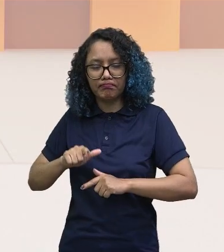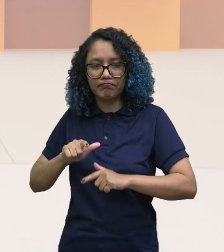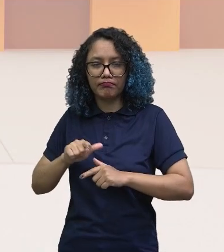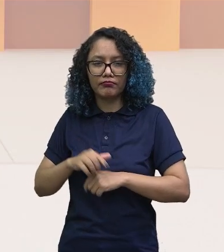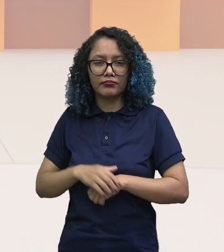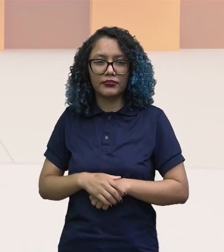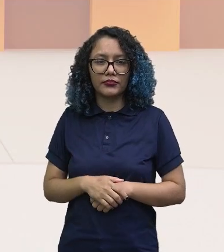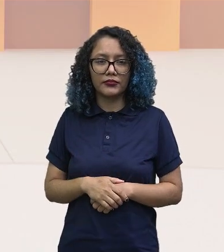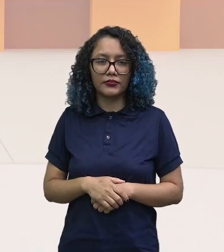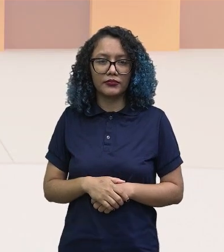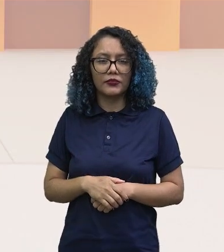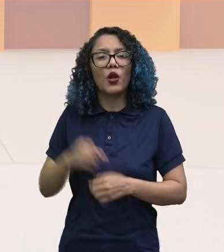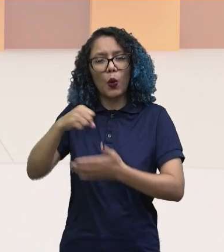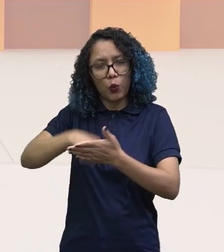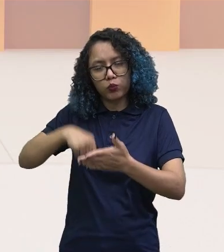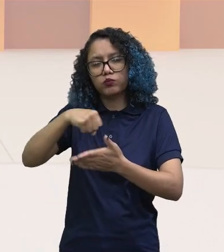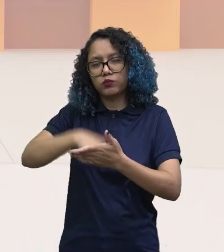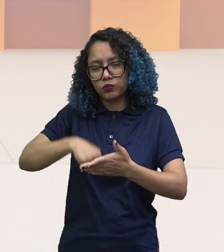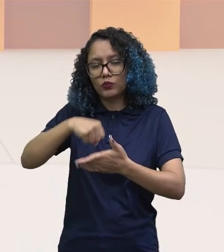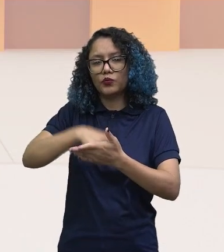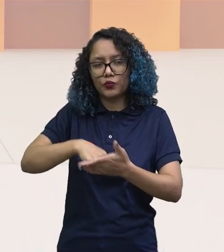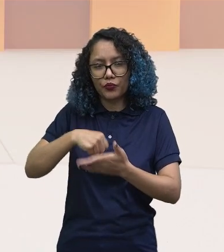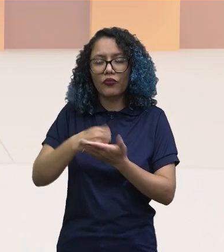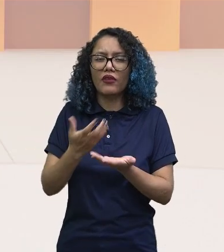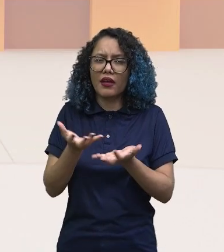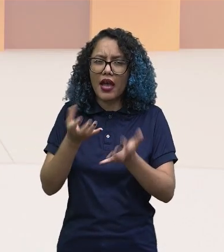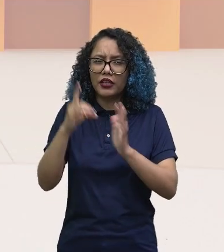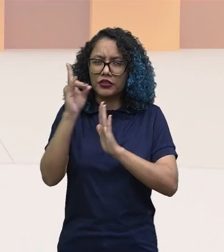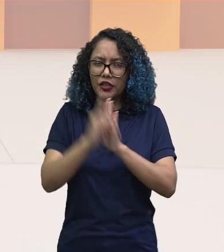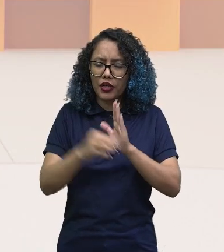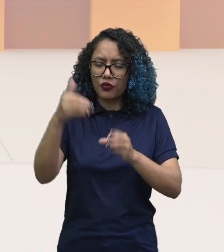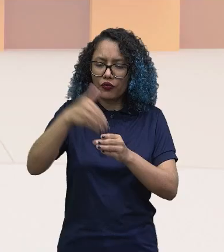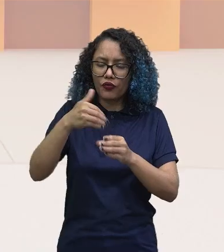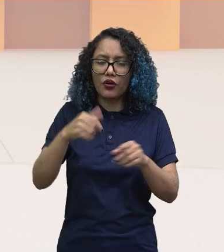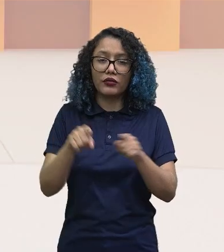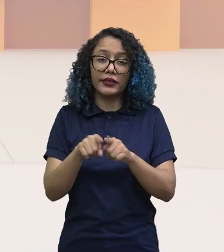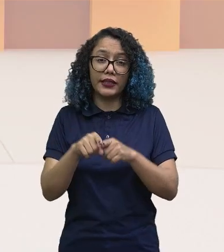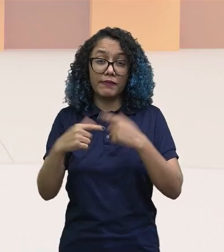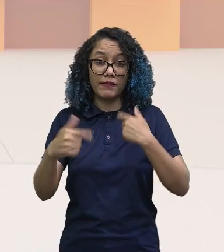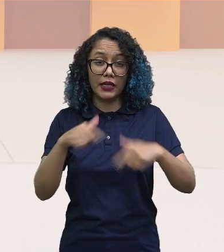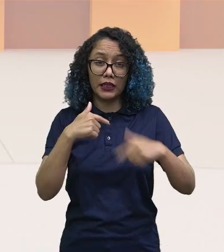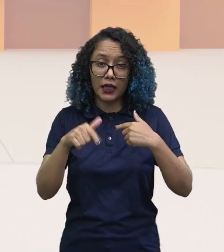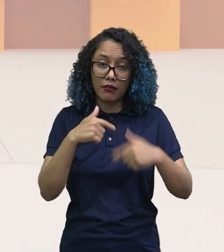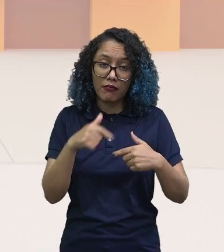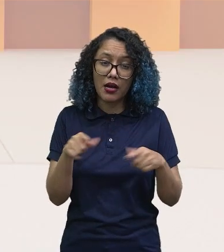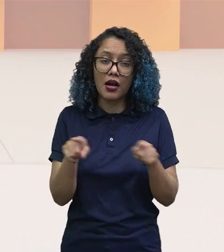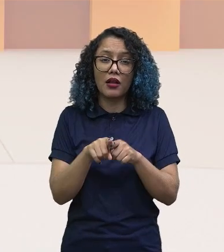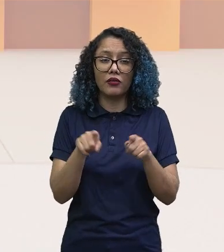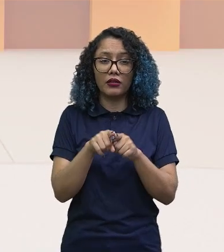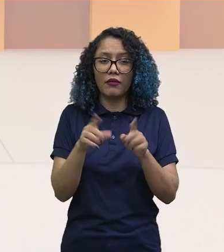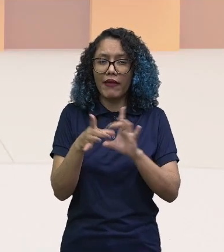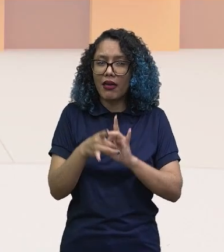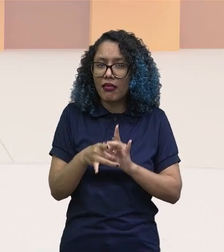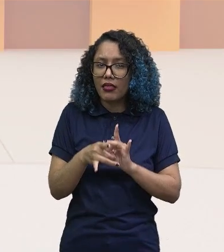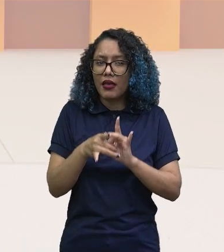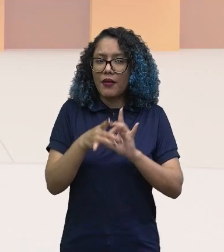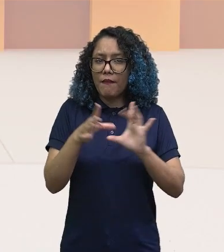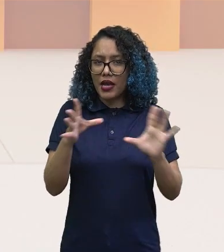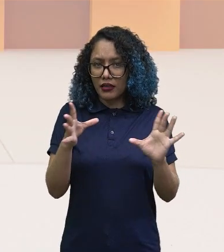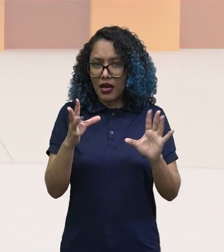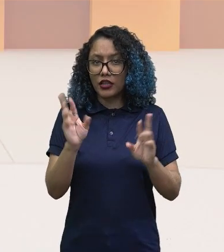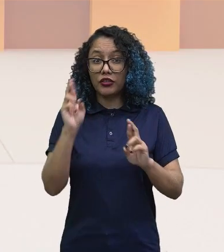dessa luta, né? Então elas vão lutar por direito ao voto e ao trabalho, até a liberdade sobre o